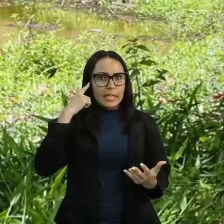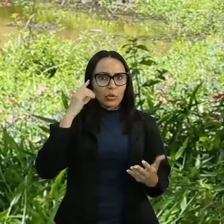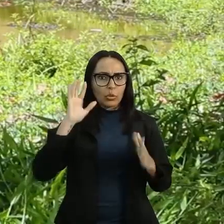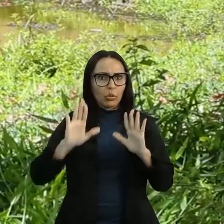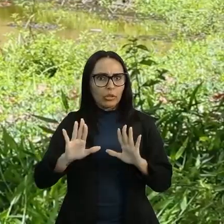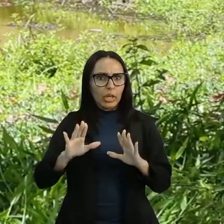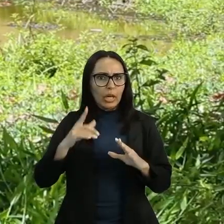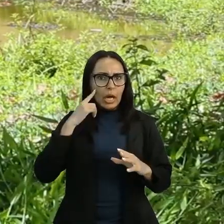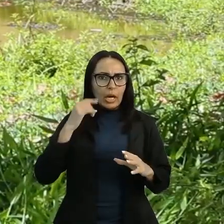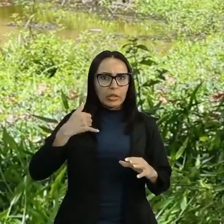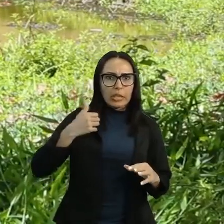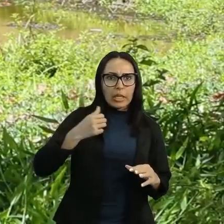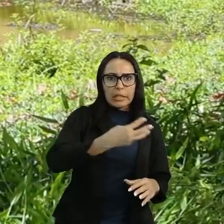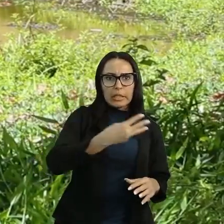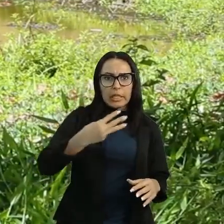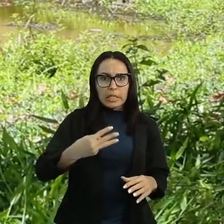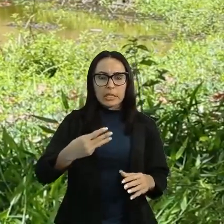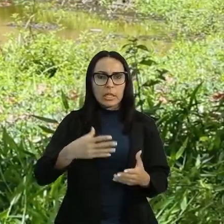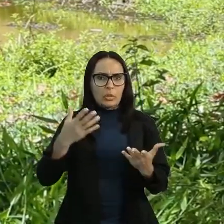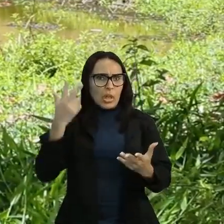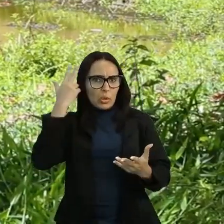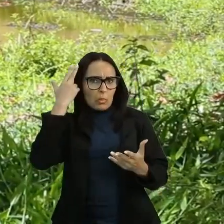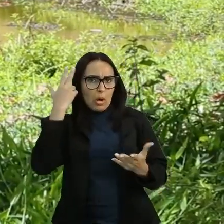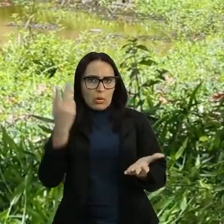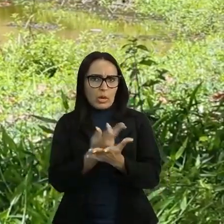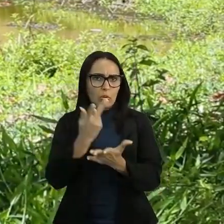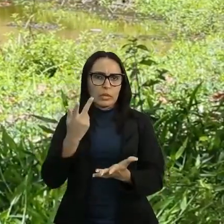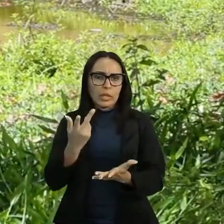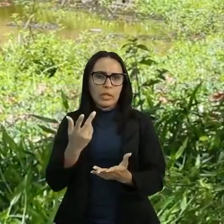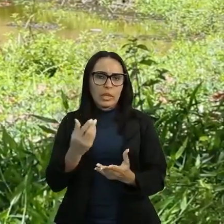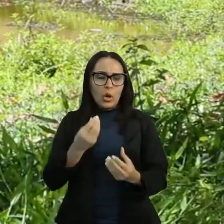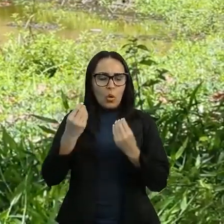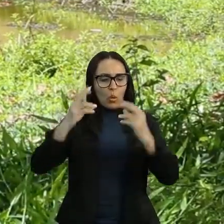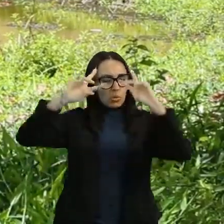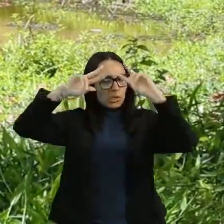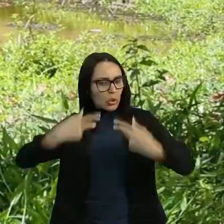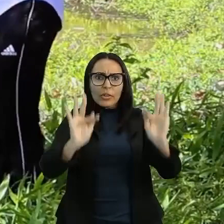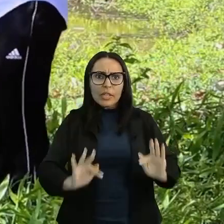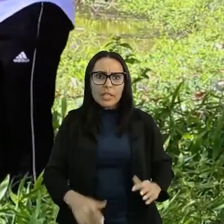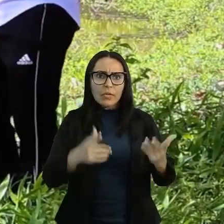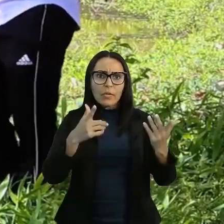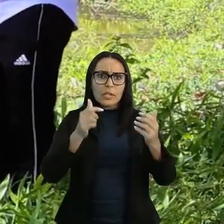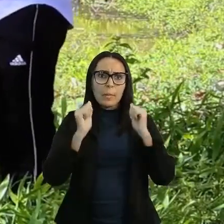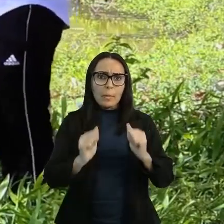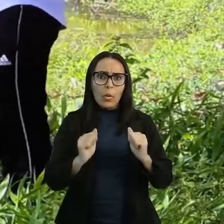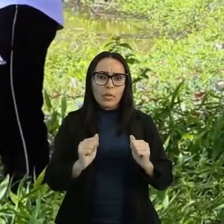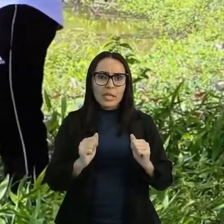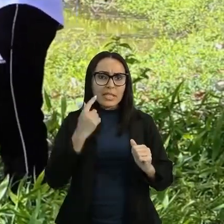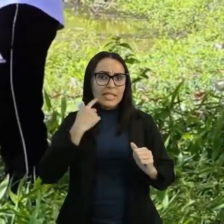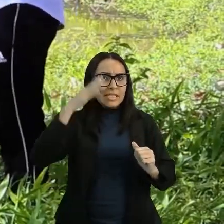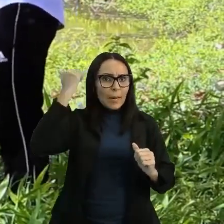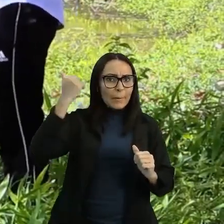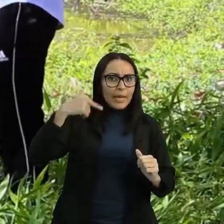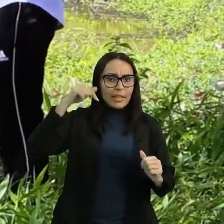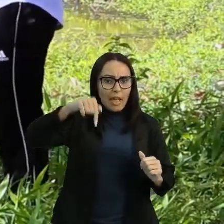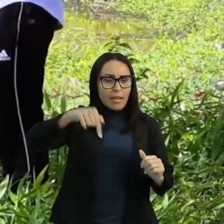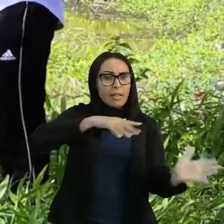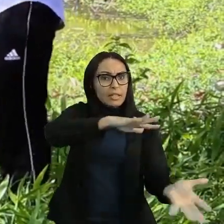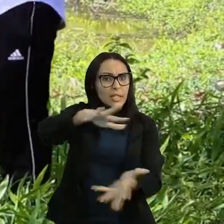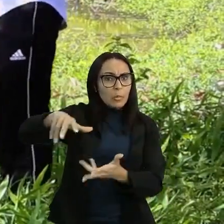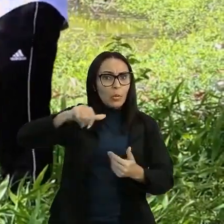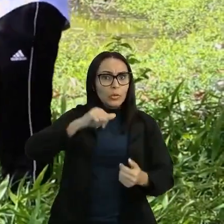para a saúde. Por exemplo, se agora você aí de casa, e eu faço que vocês tragam essa pergunta para si. Alguma vez